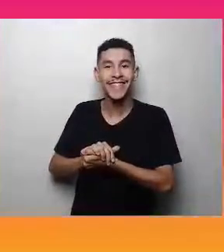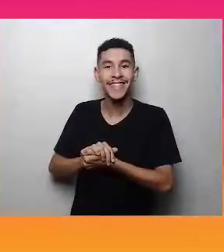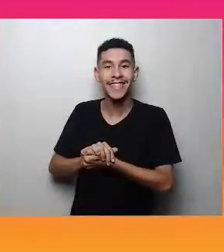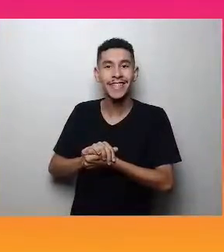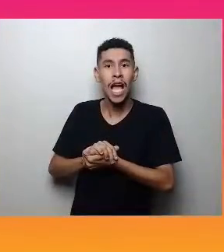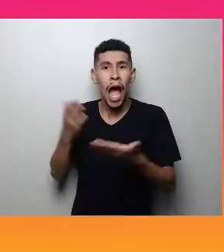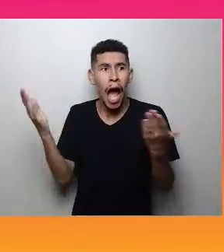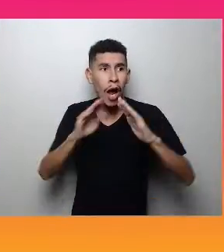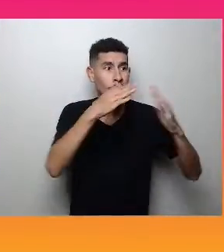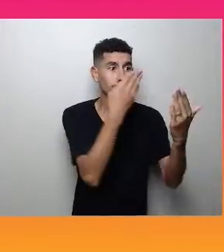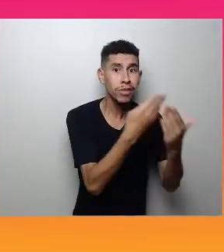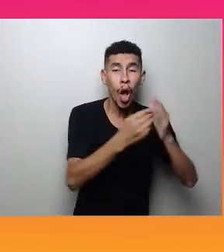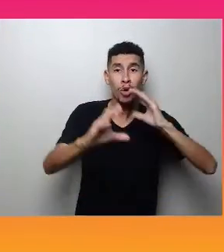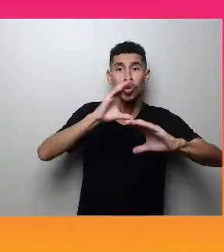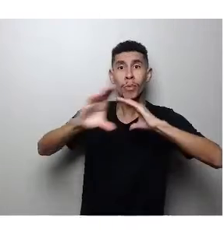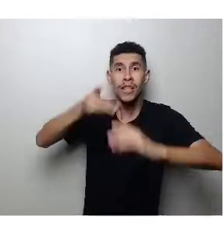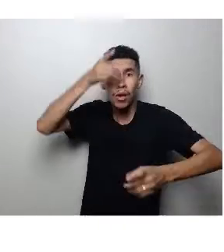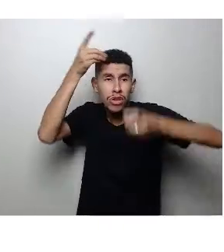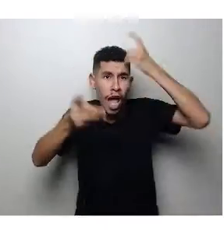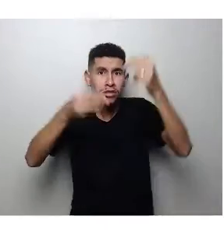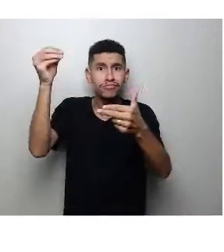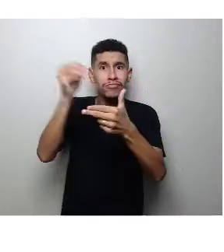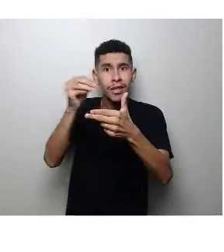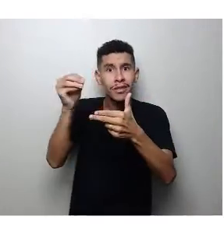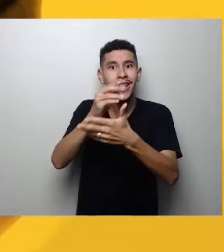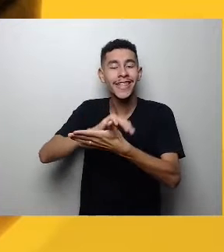Chegou a Escola de Comunicação Criativa Unesc.